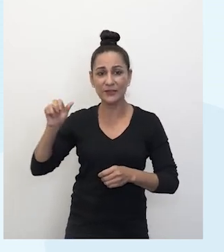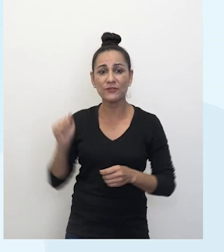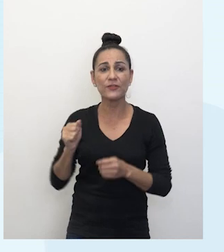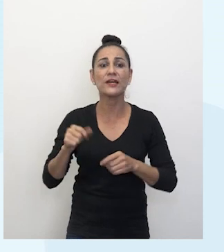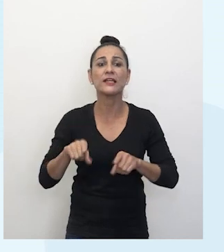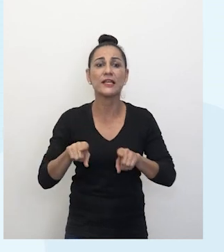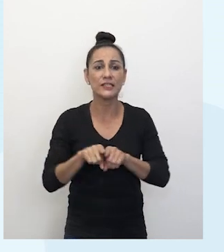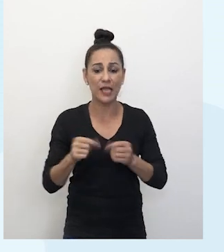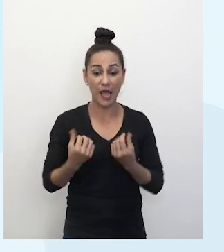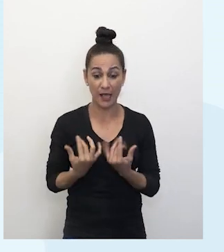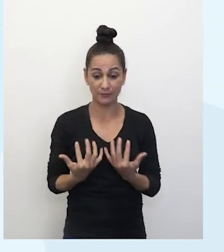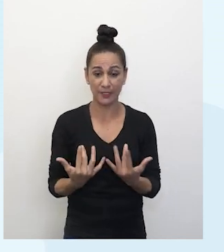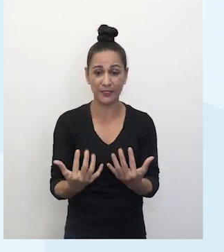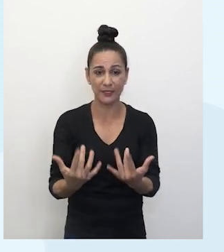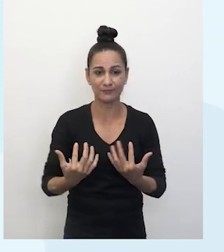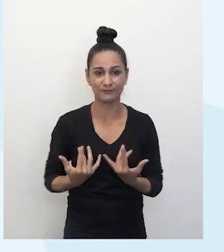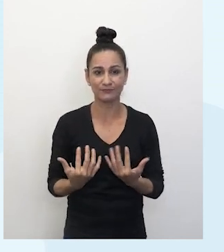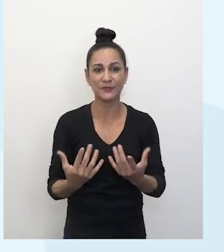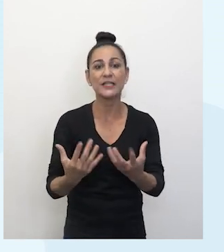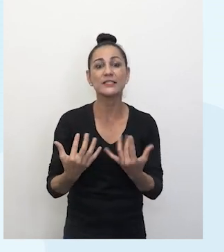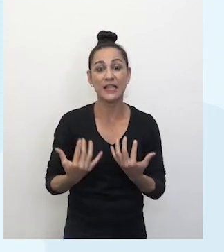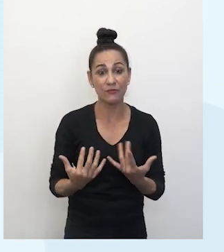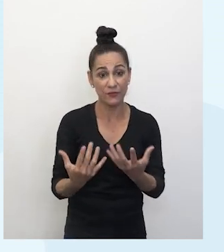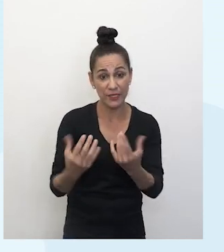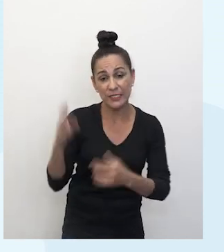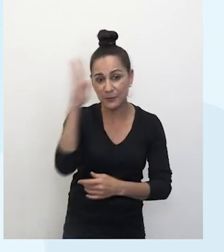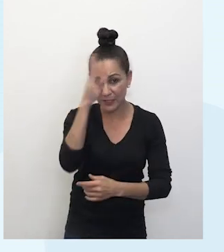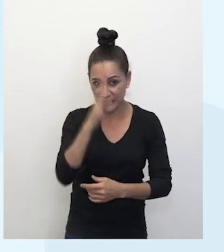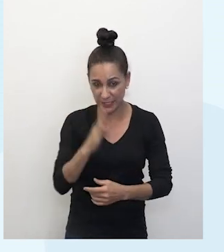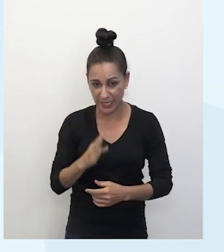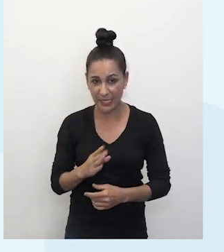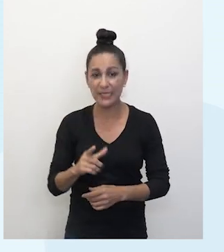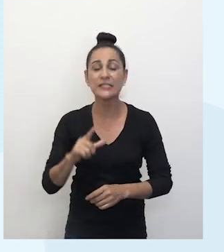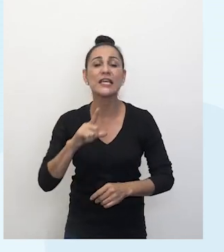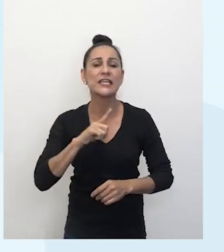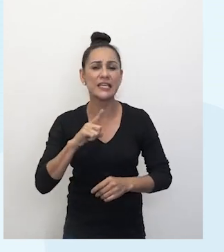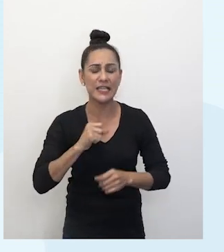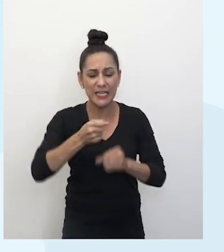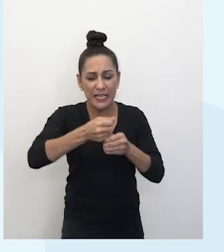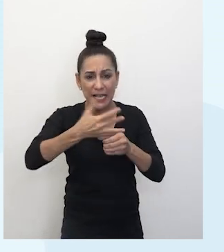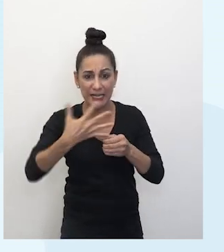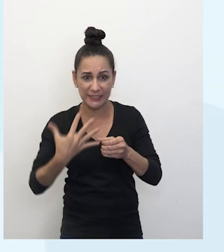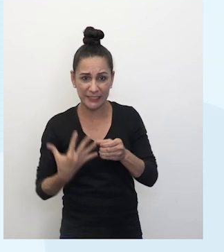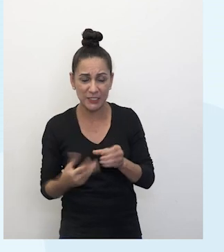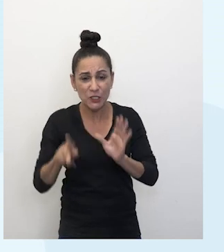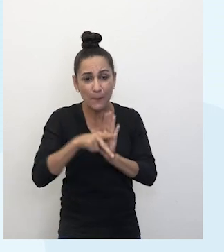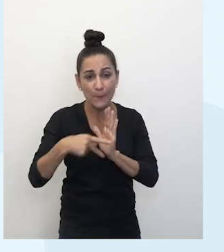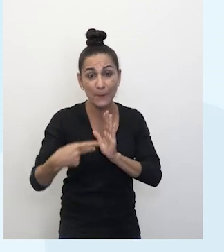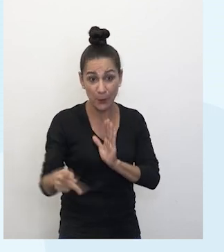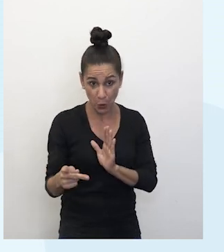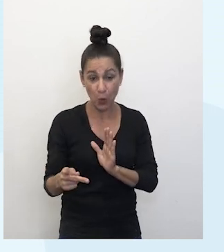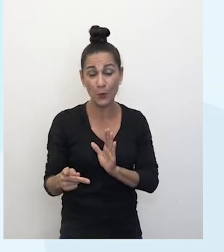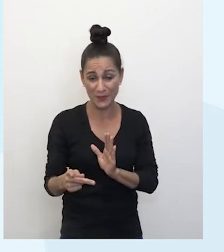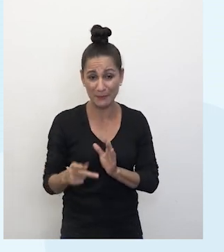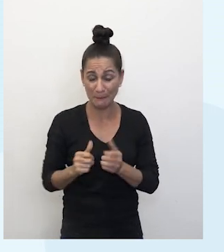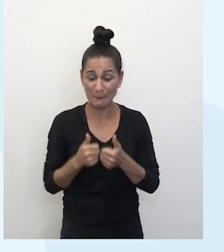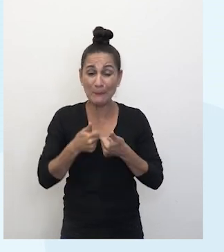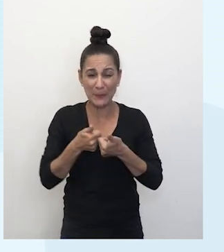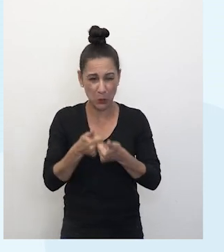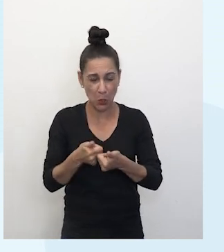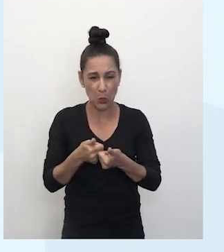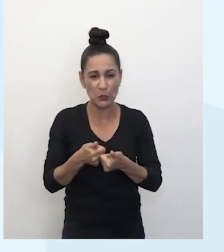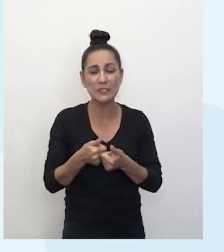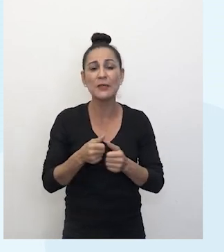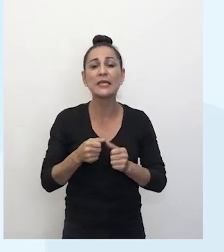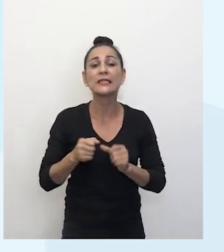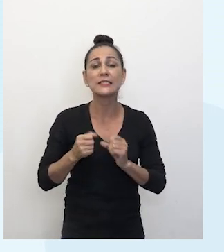brasileiro no cerrado brasileiro é chamado de Savanas brasileiros porque tem características vegetativas muito próximas né são